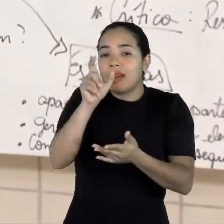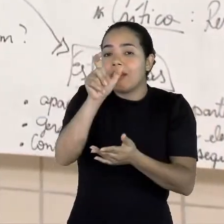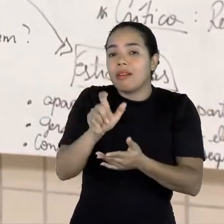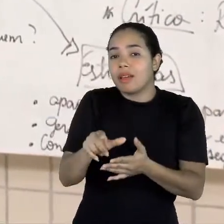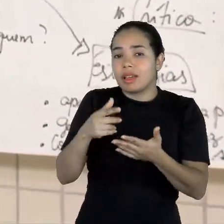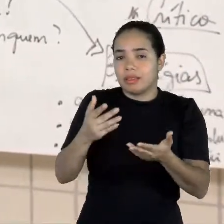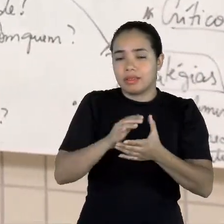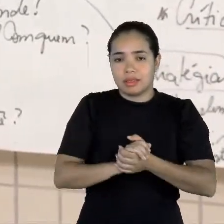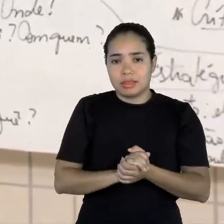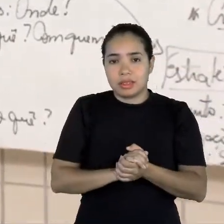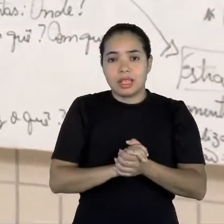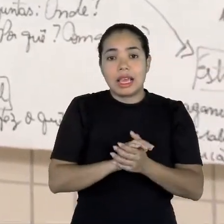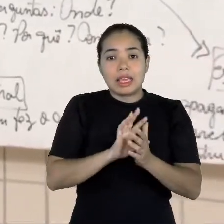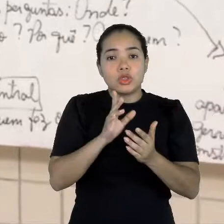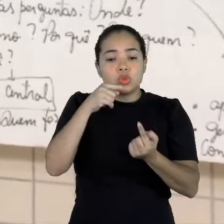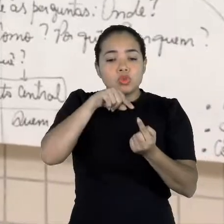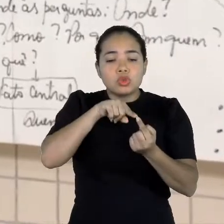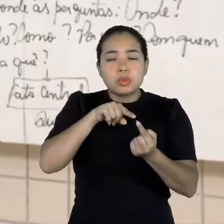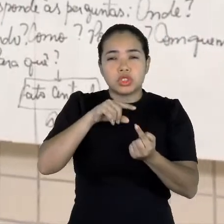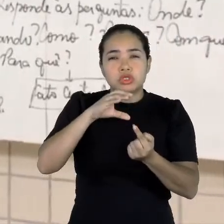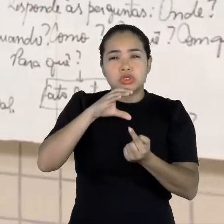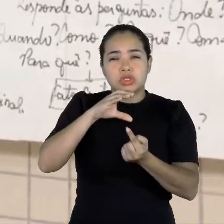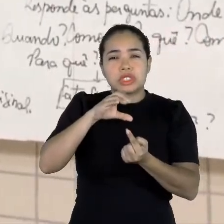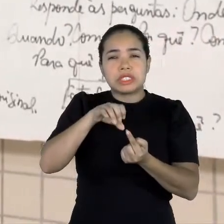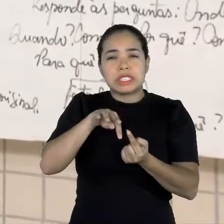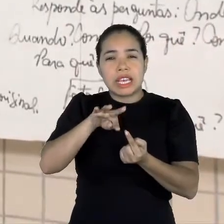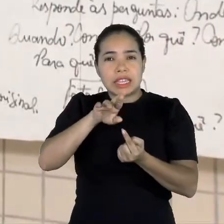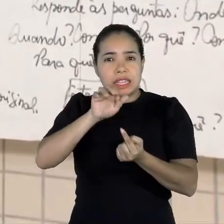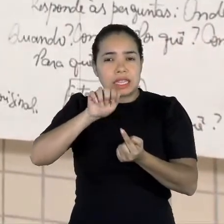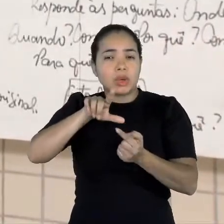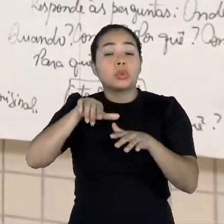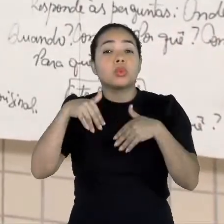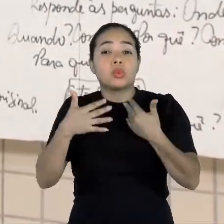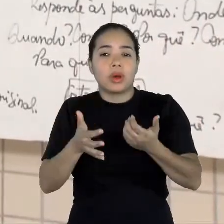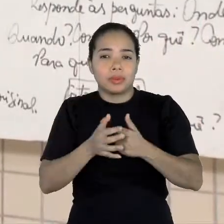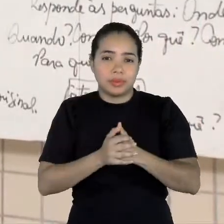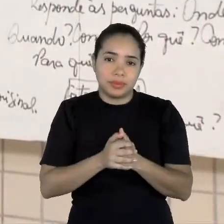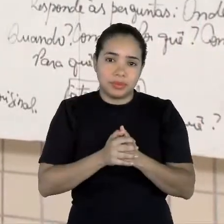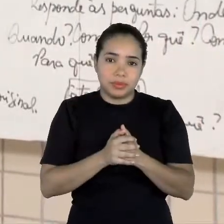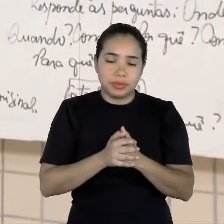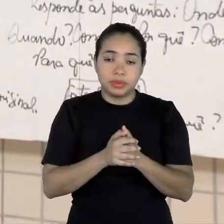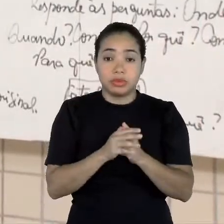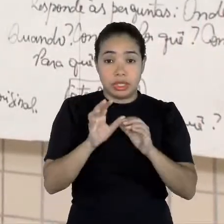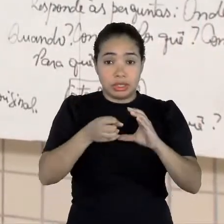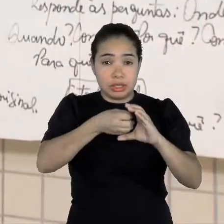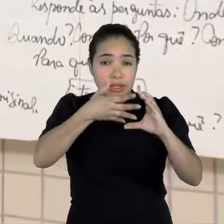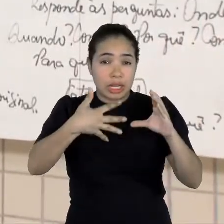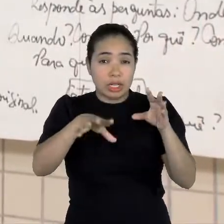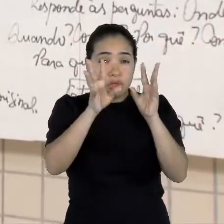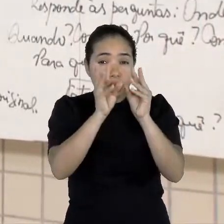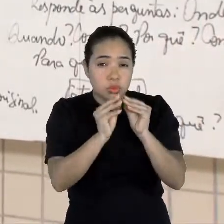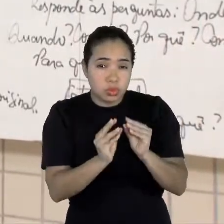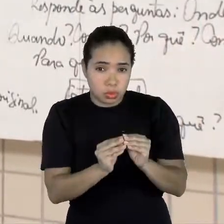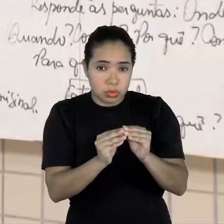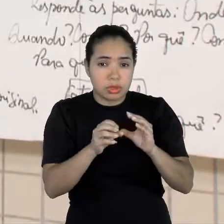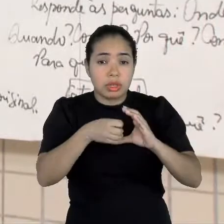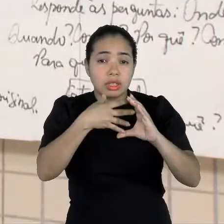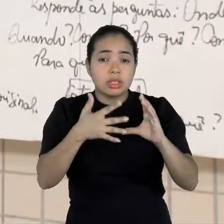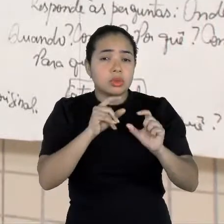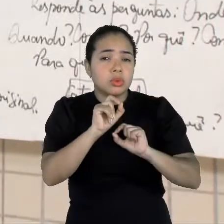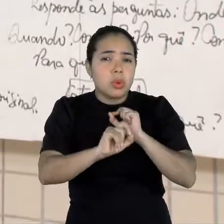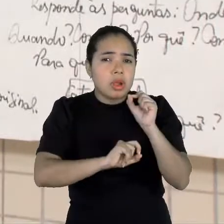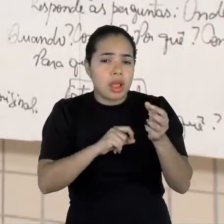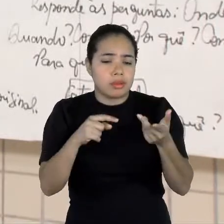quê? Tá? E características, quais são as características do resumo? Ele deve ser o quê?